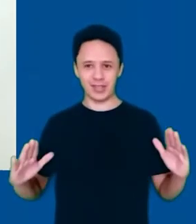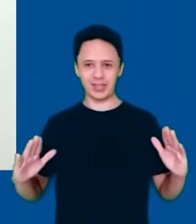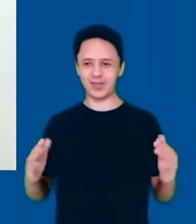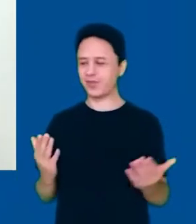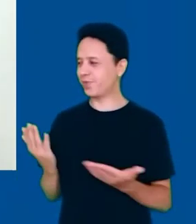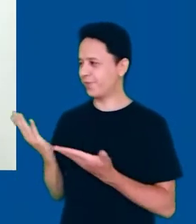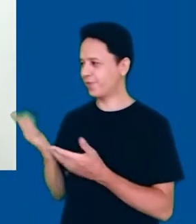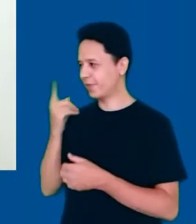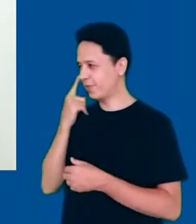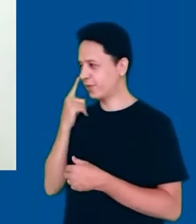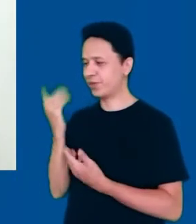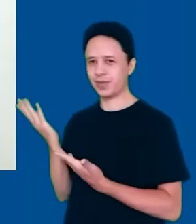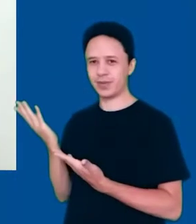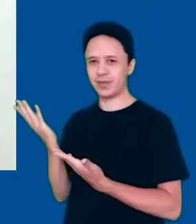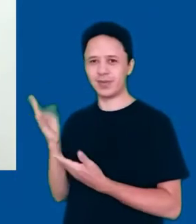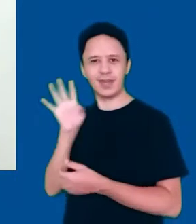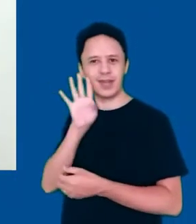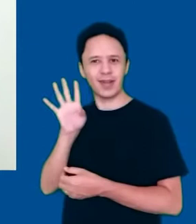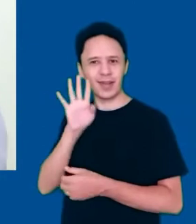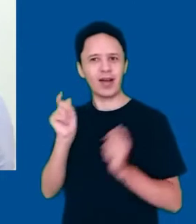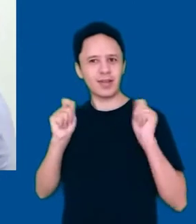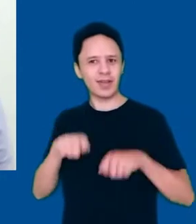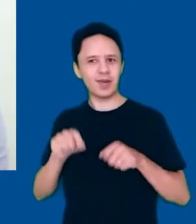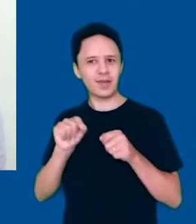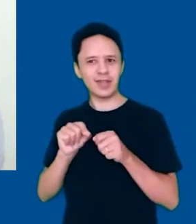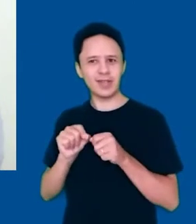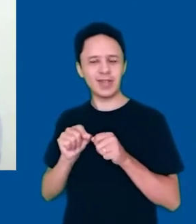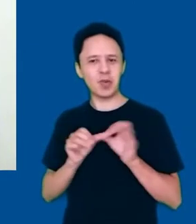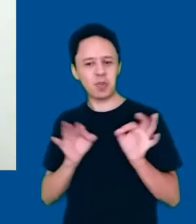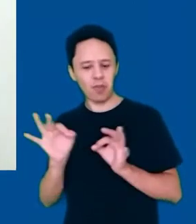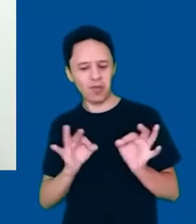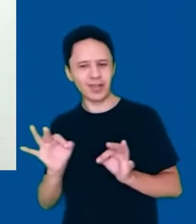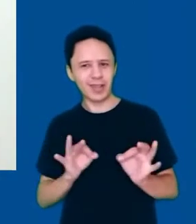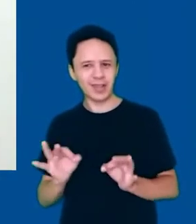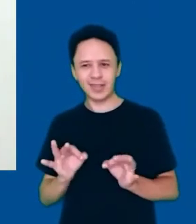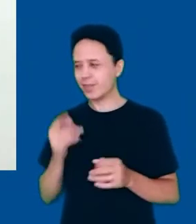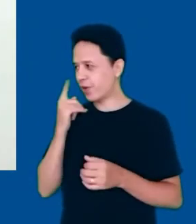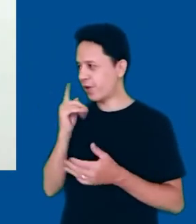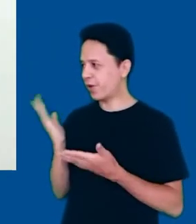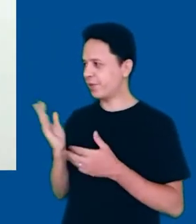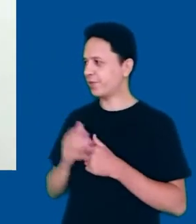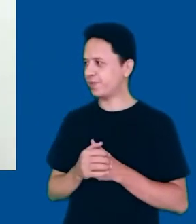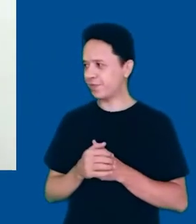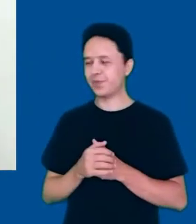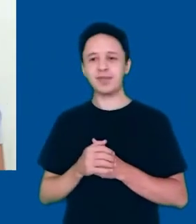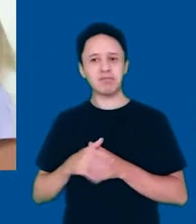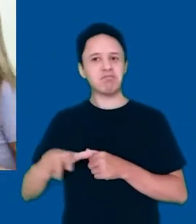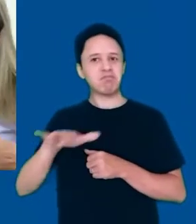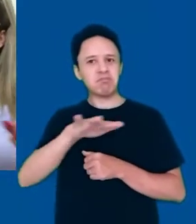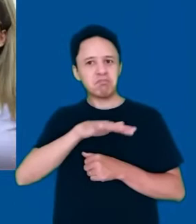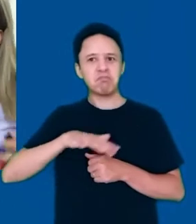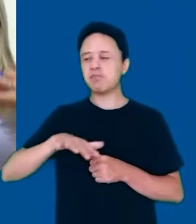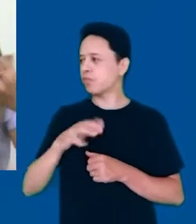gente. Você viu? Que legal que deu pra fazer a montagem. Olha aqui. De uma área,